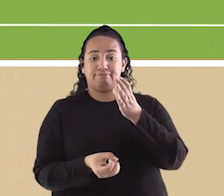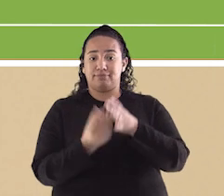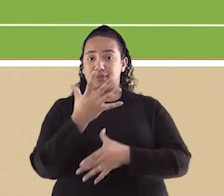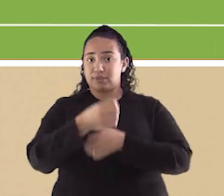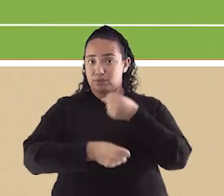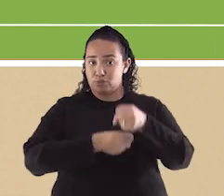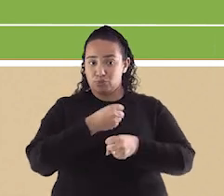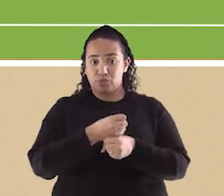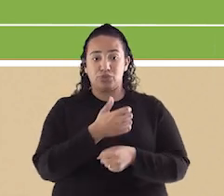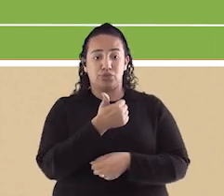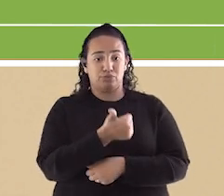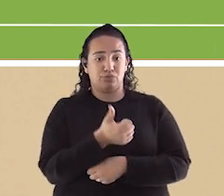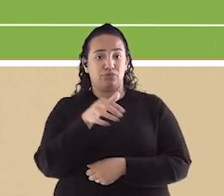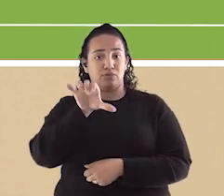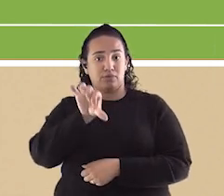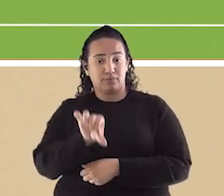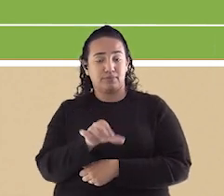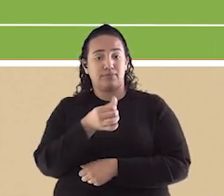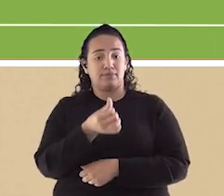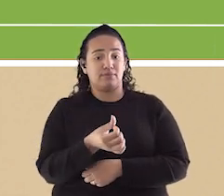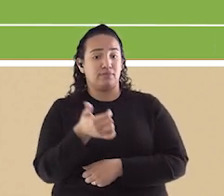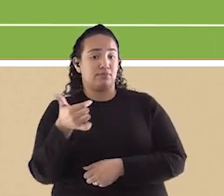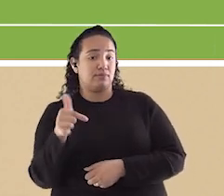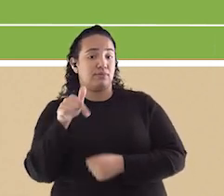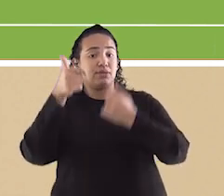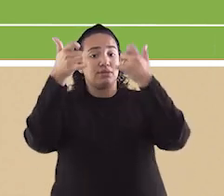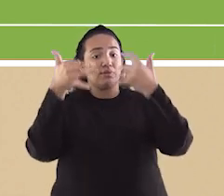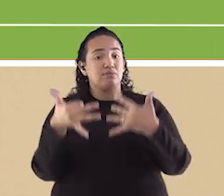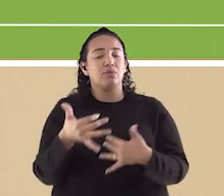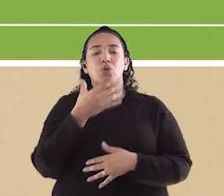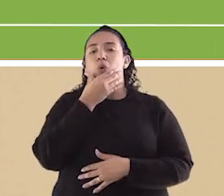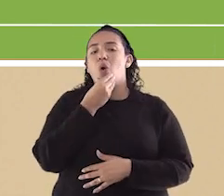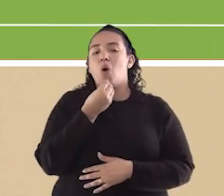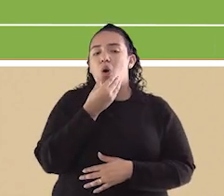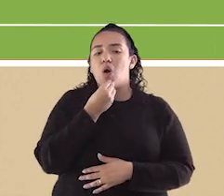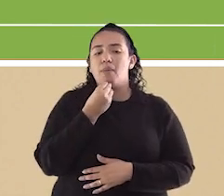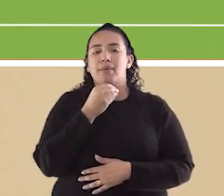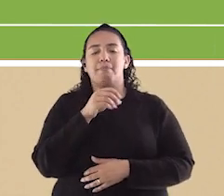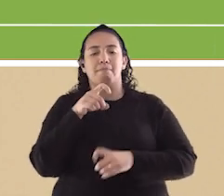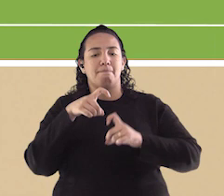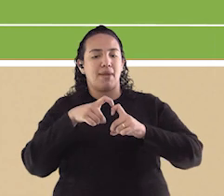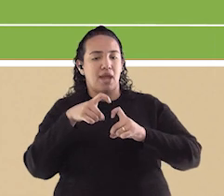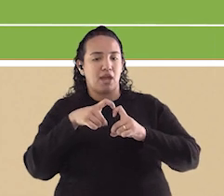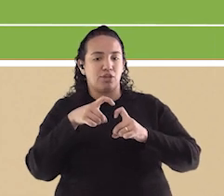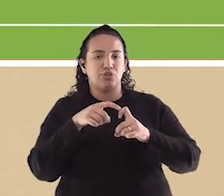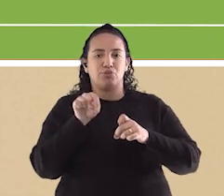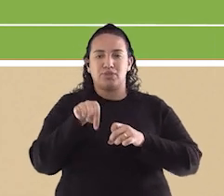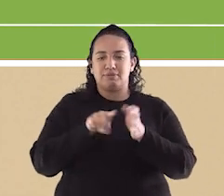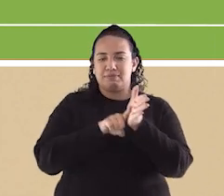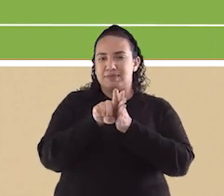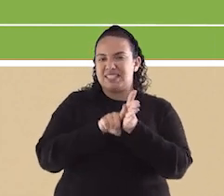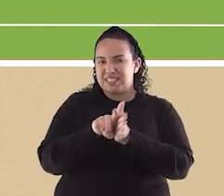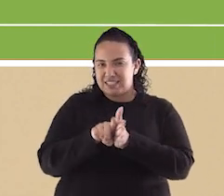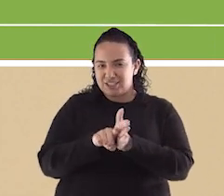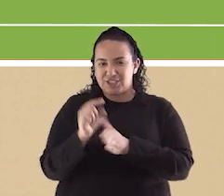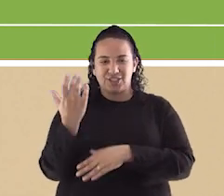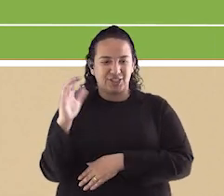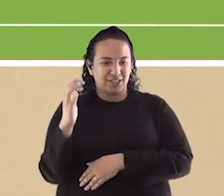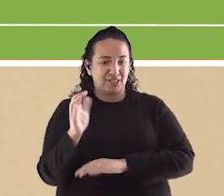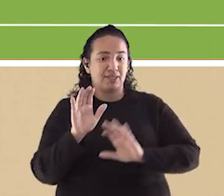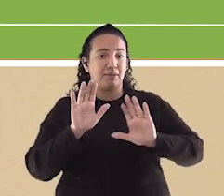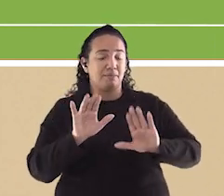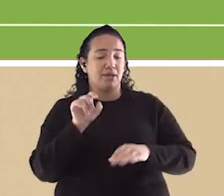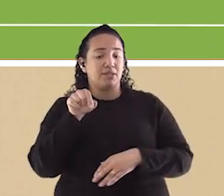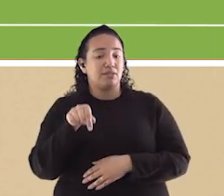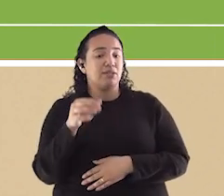em 1962, Hulk conta a história do Dr. Robert Bruce Banner, que era um cientista a serviço do governo. No entanto,